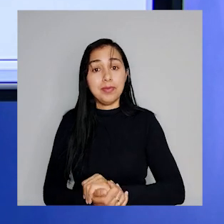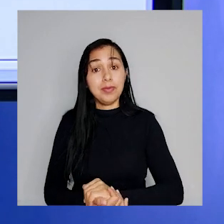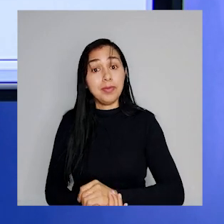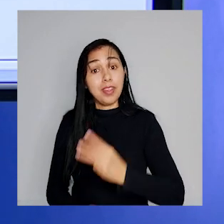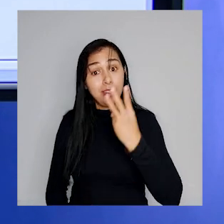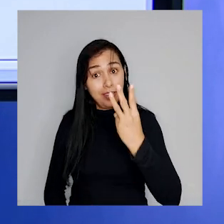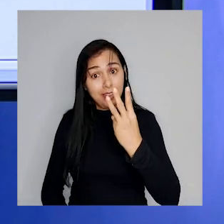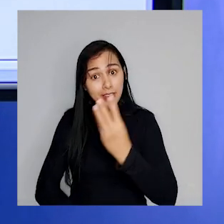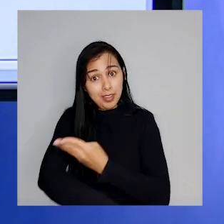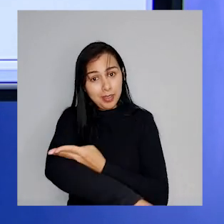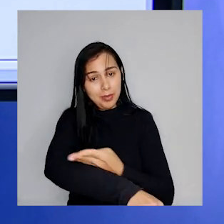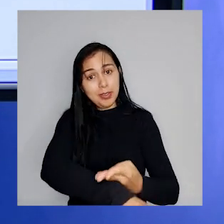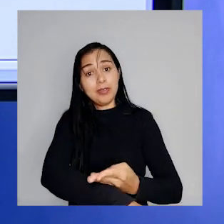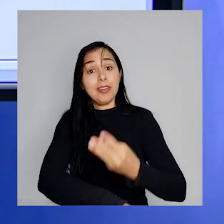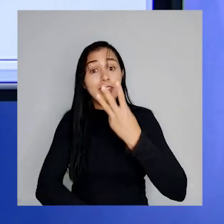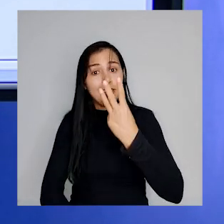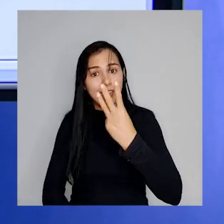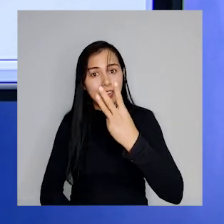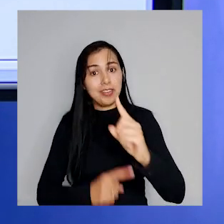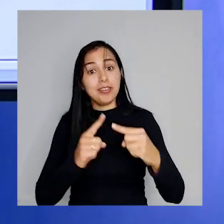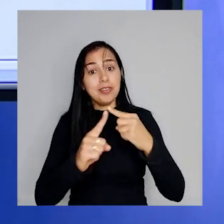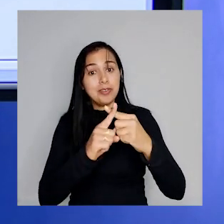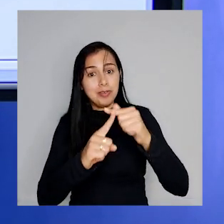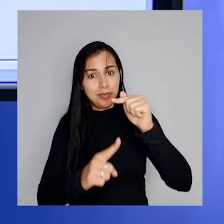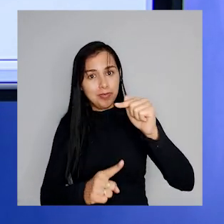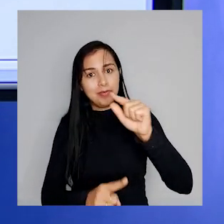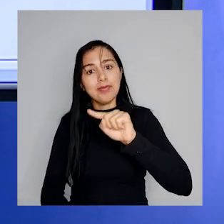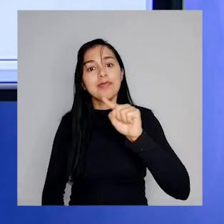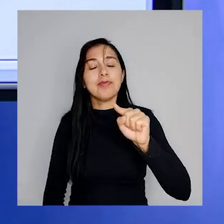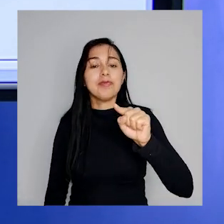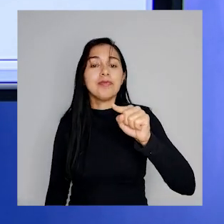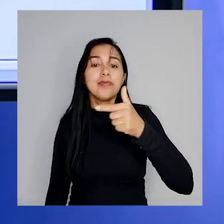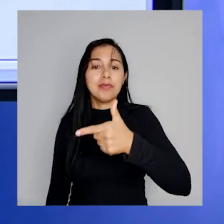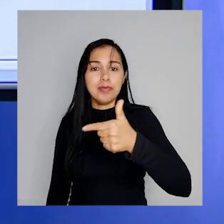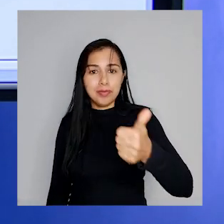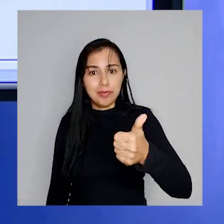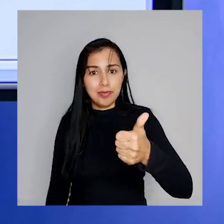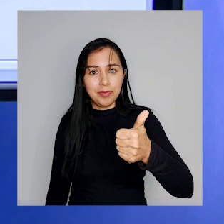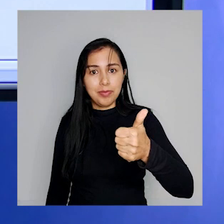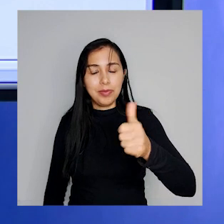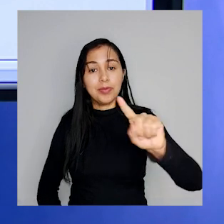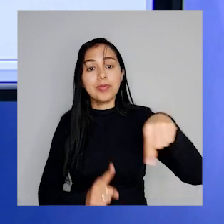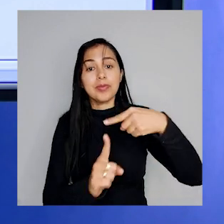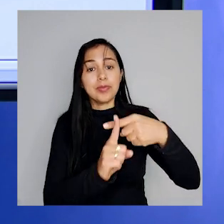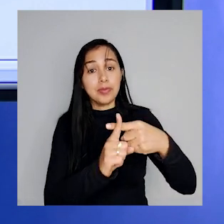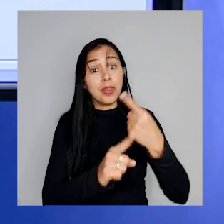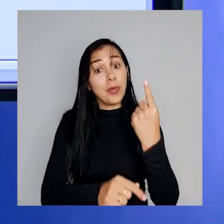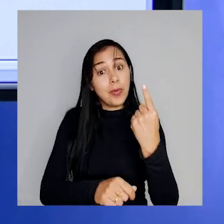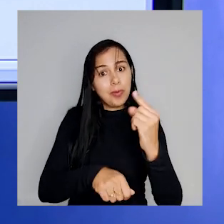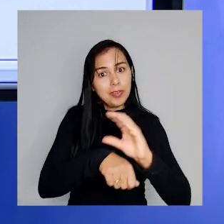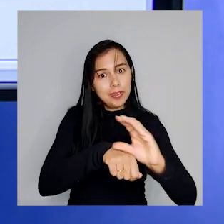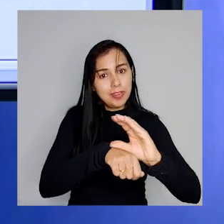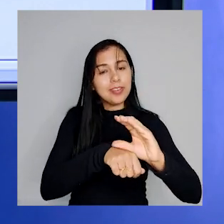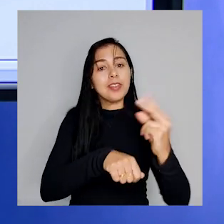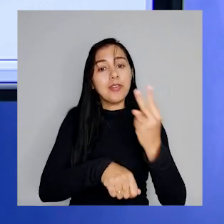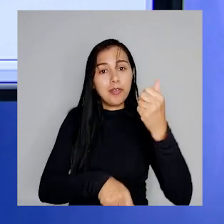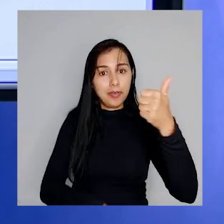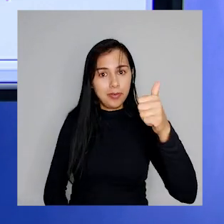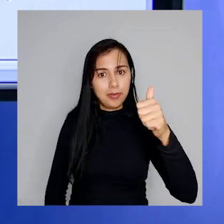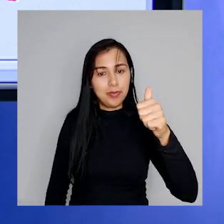3 pinos brancos, se cada um vale 7, 3 vezes 7, 21. E um pino cinza, que vale